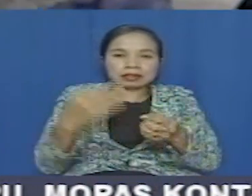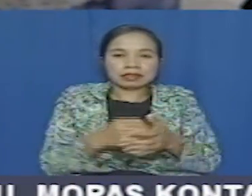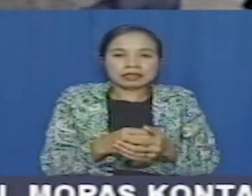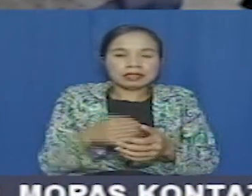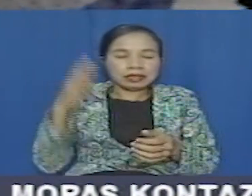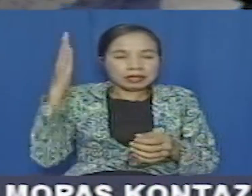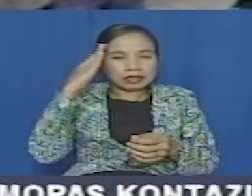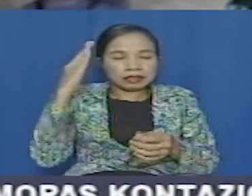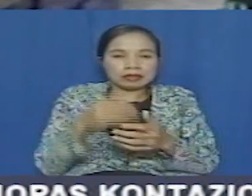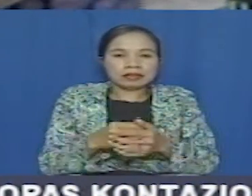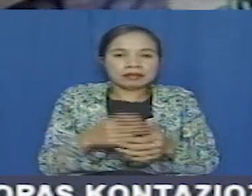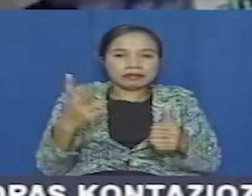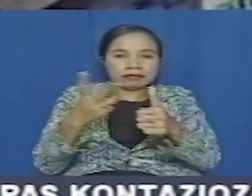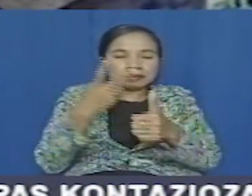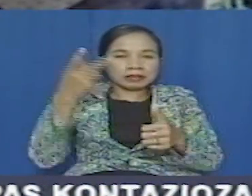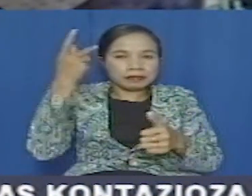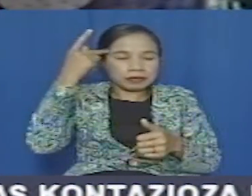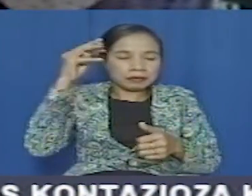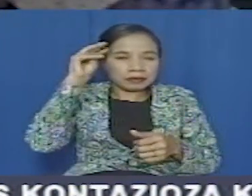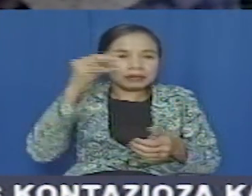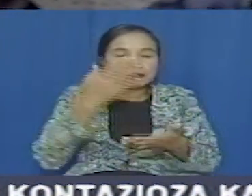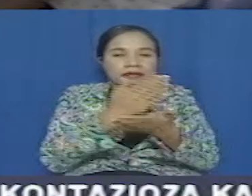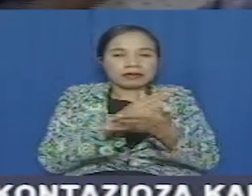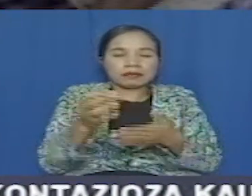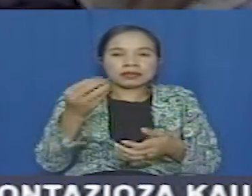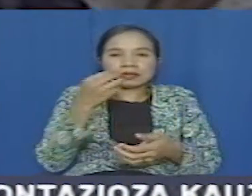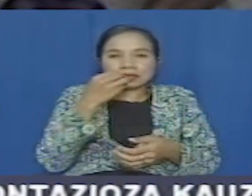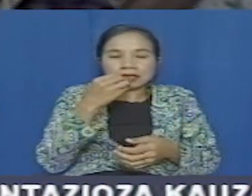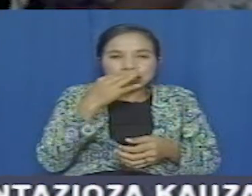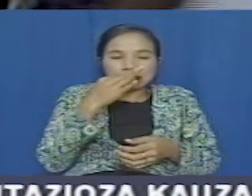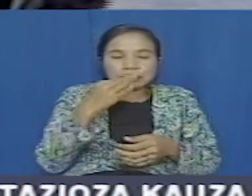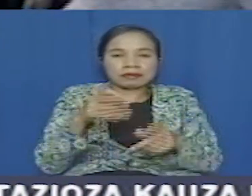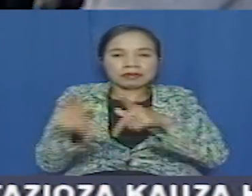ne, vice-primeira-ministra Fahemos Aihan, ba